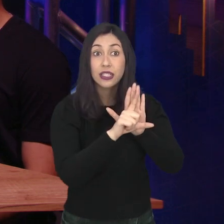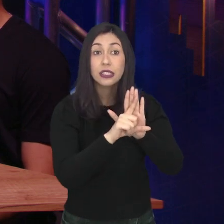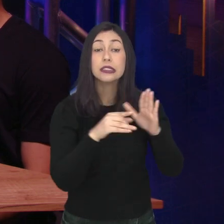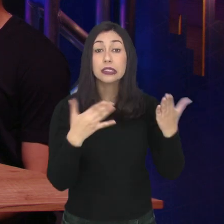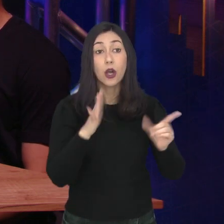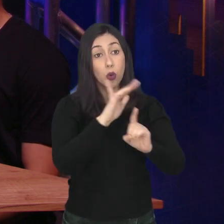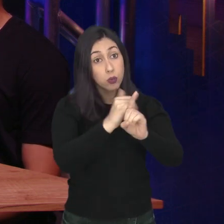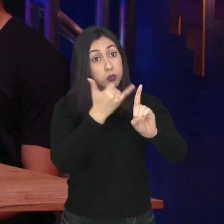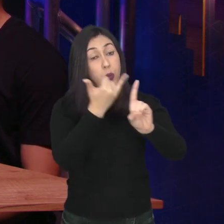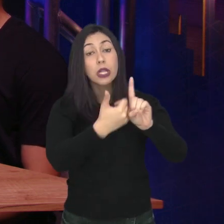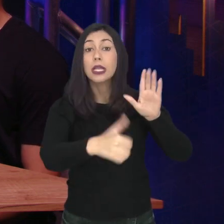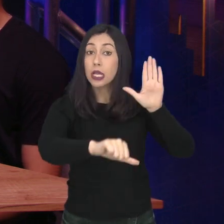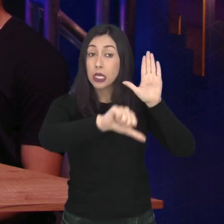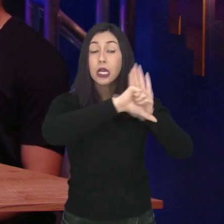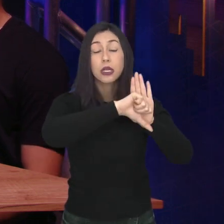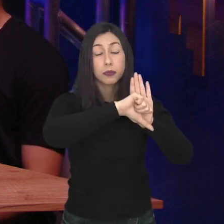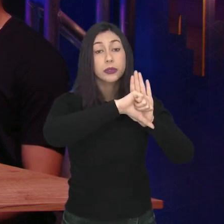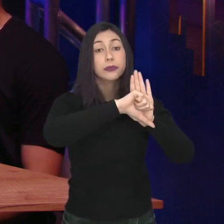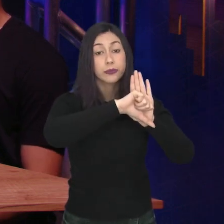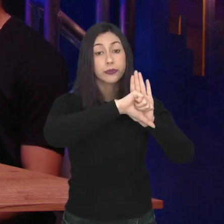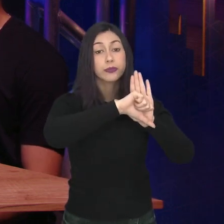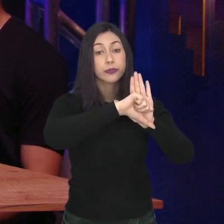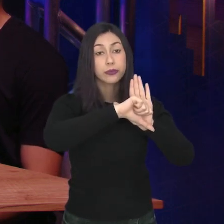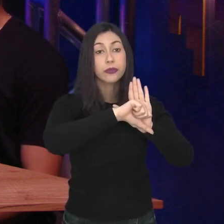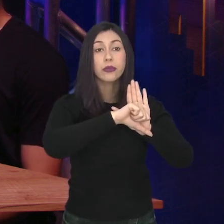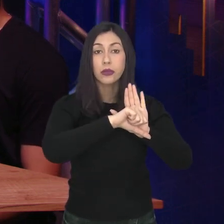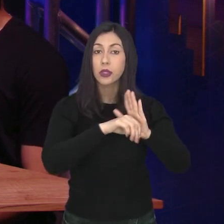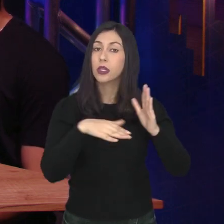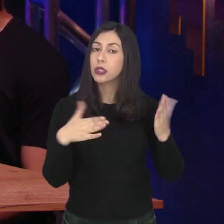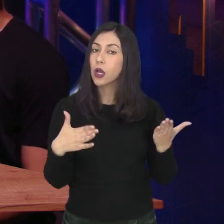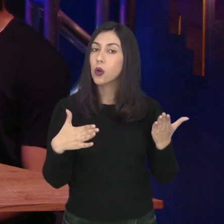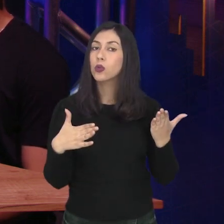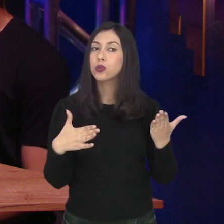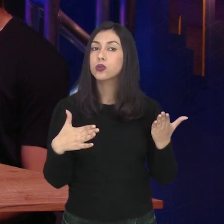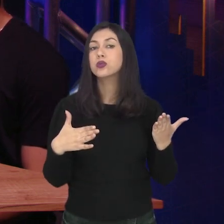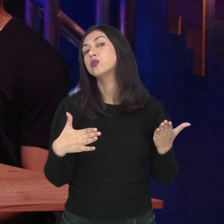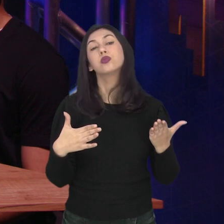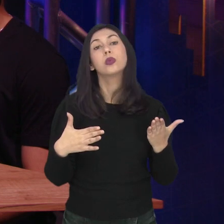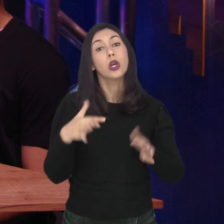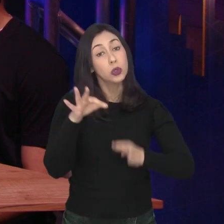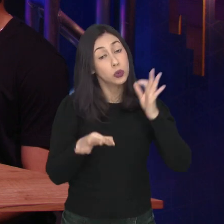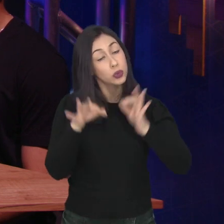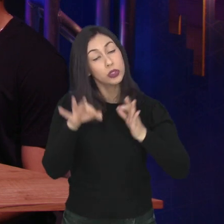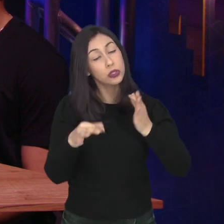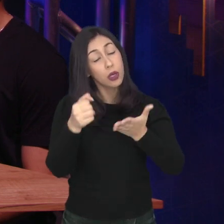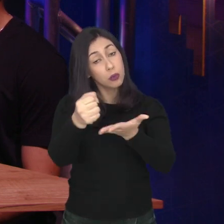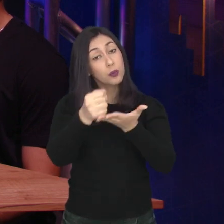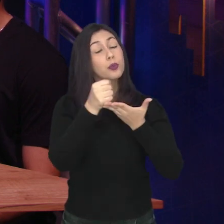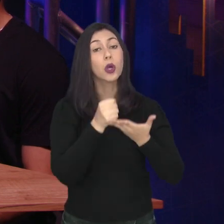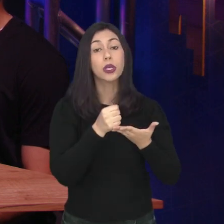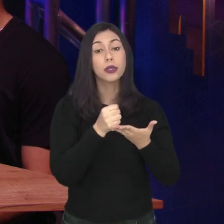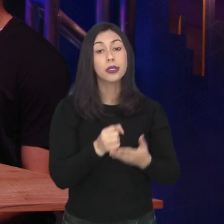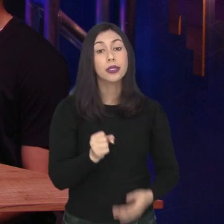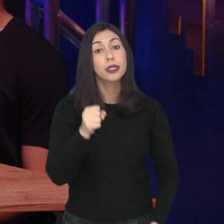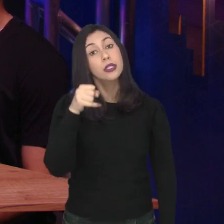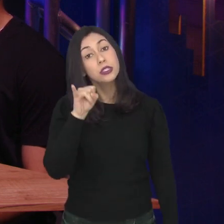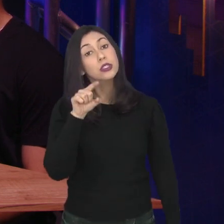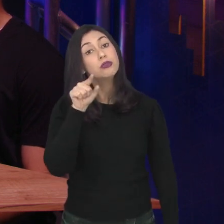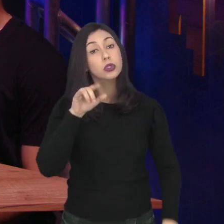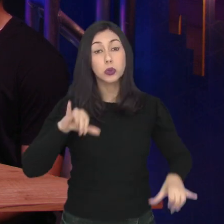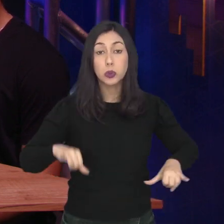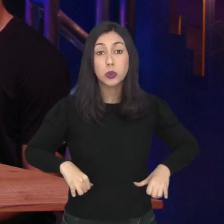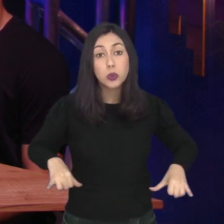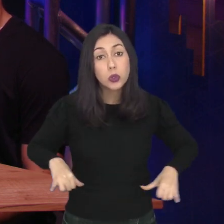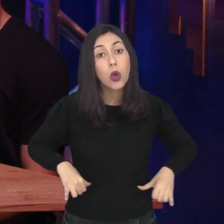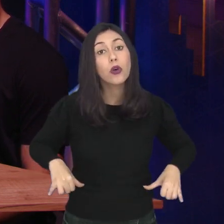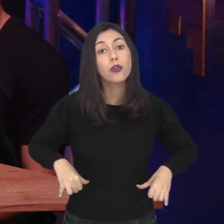gente, bullying é crime, e a gente tem o respaldo aí, então, da lei, né, juridicamente falando. Então, se você sofre algum tipo de